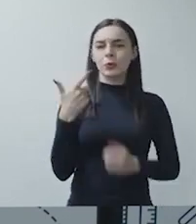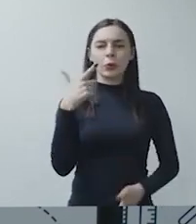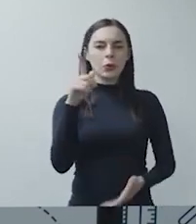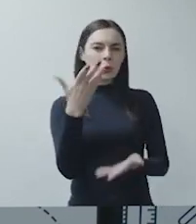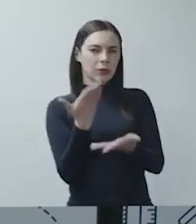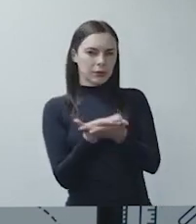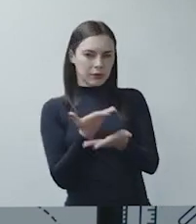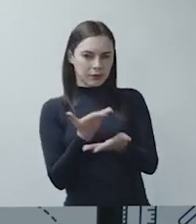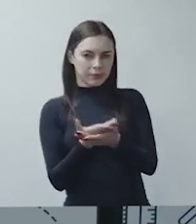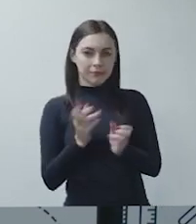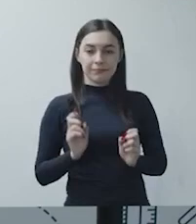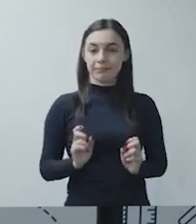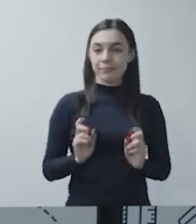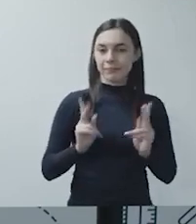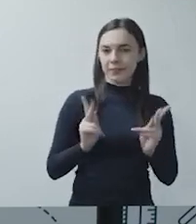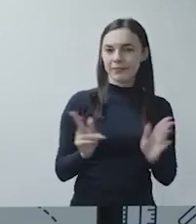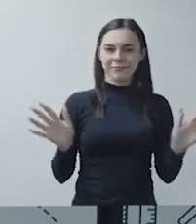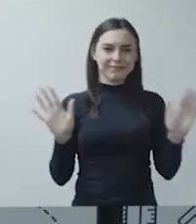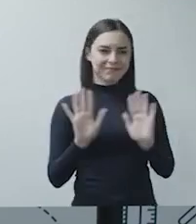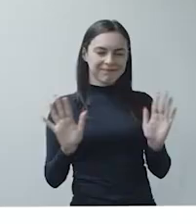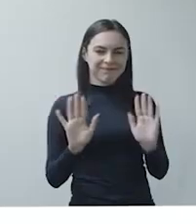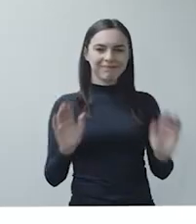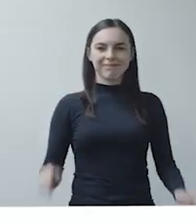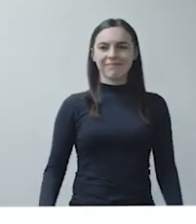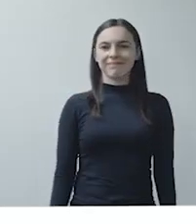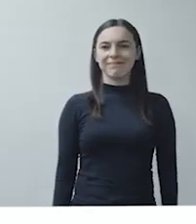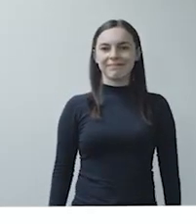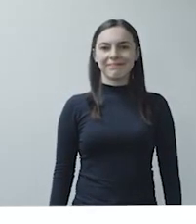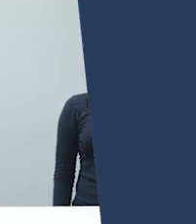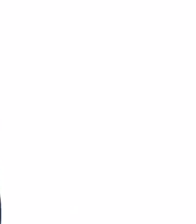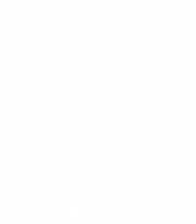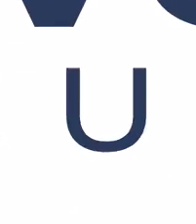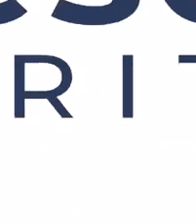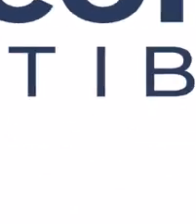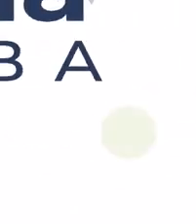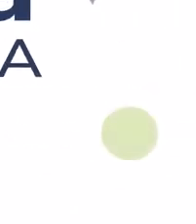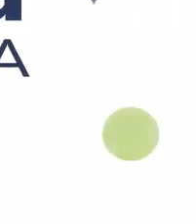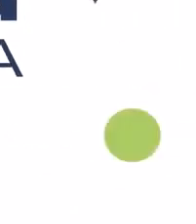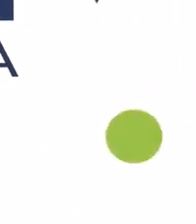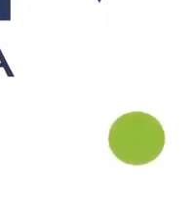aula, na próxima aula. Até!